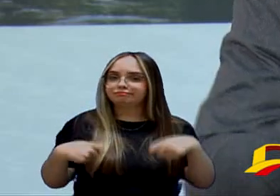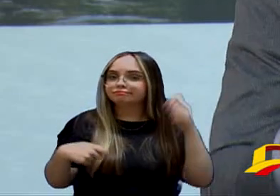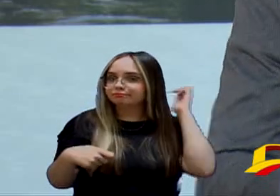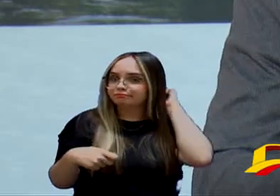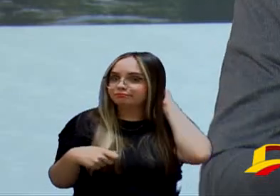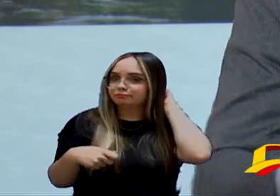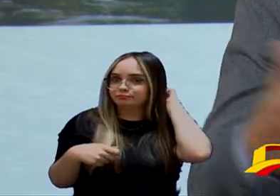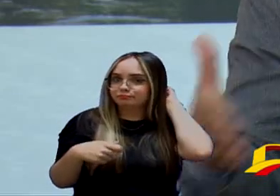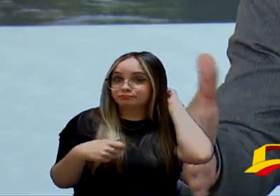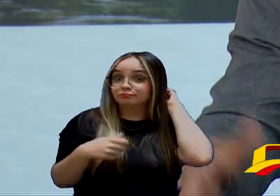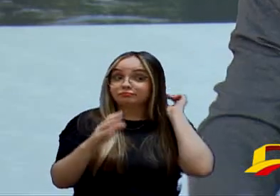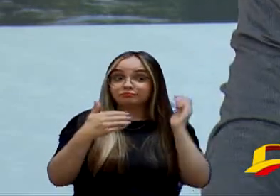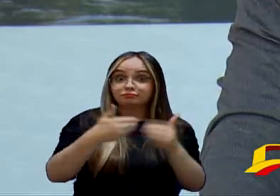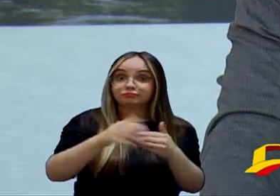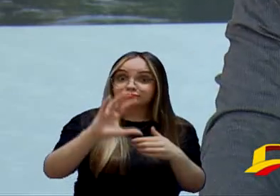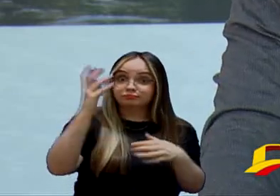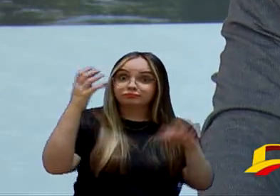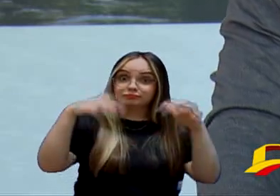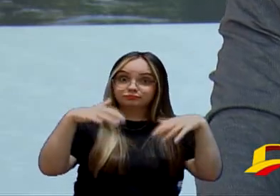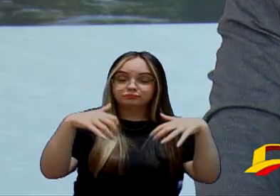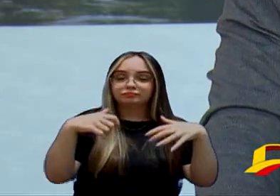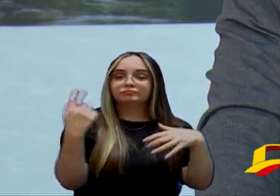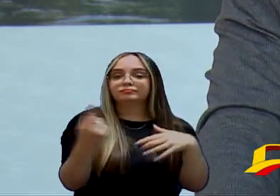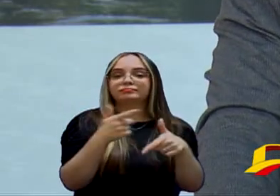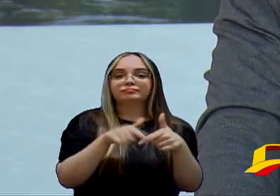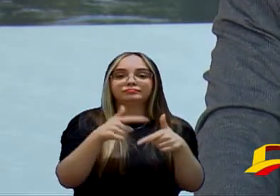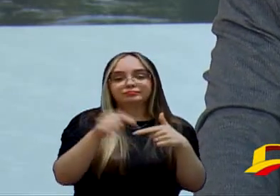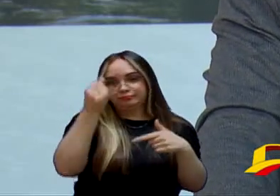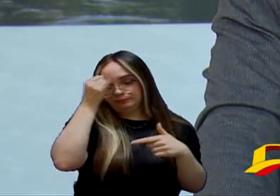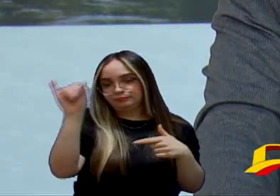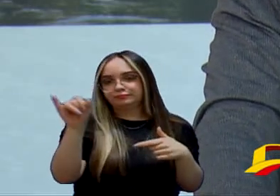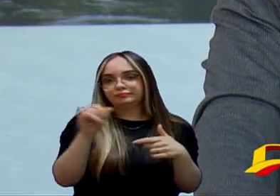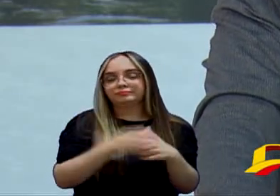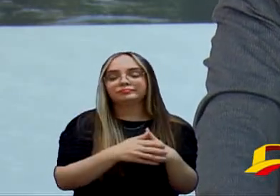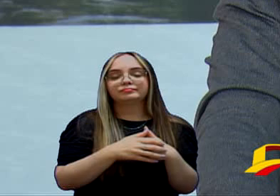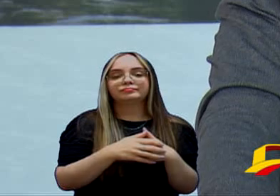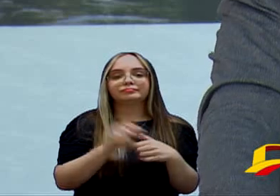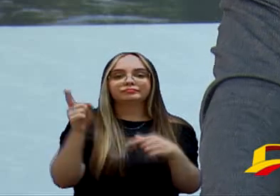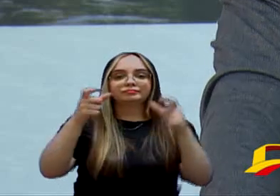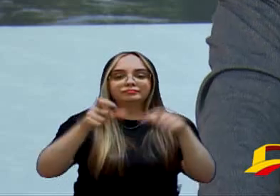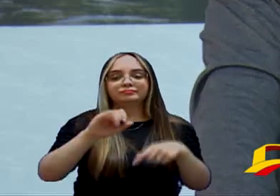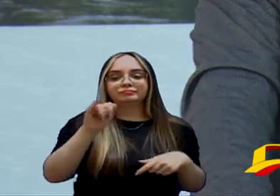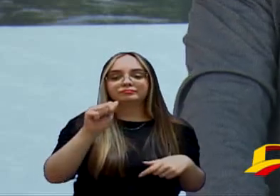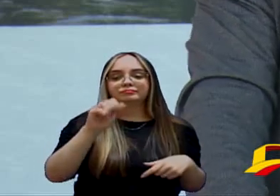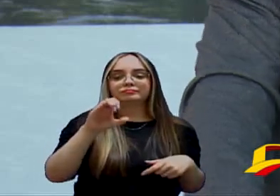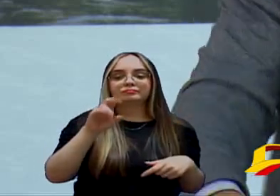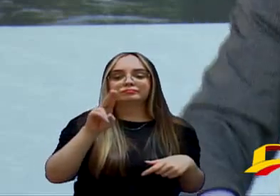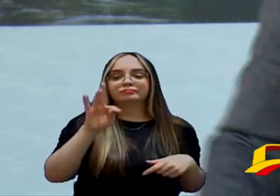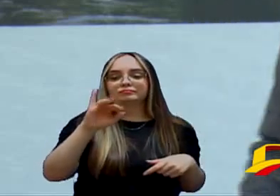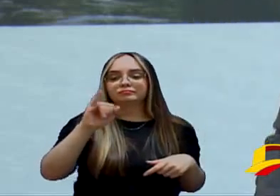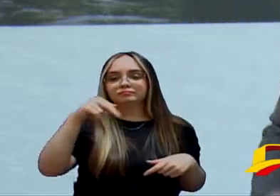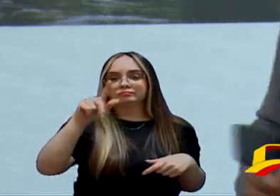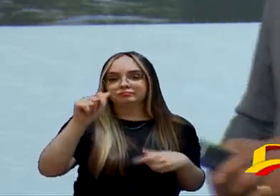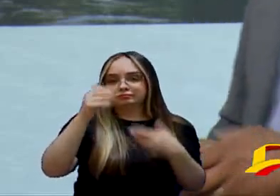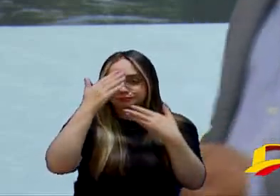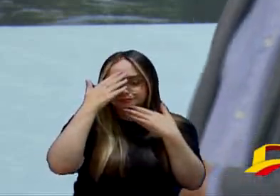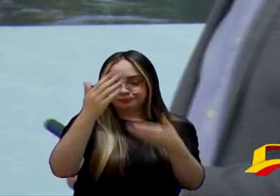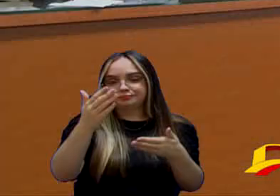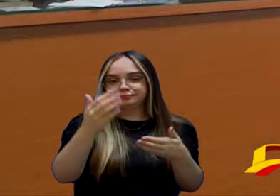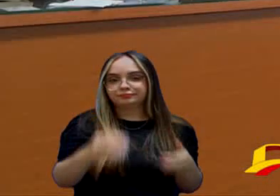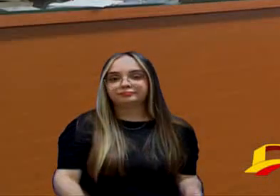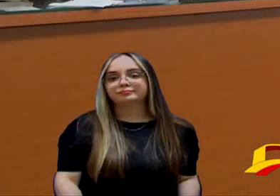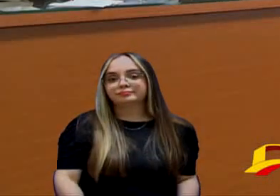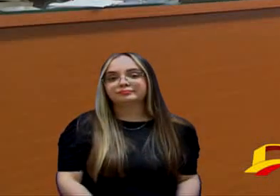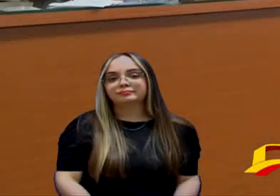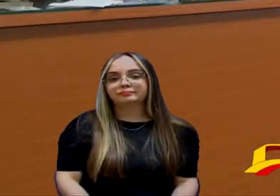a parte do momento que chove ndo não traga mais transtorno pra Comunidade Nossa Senhora do Desterro lá no bairro Jacutinga tá fica aqui a nossa fala obrigado